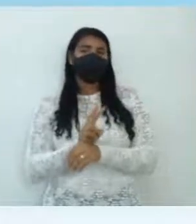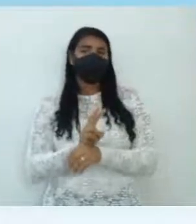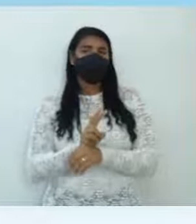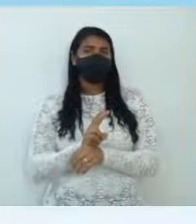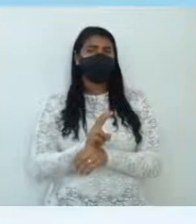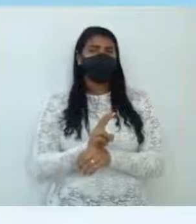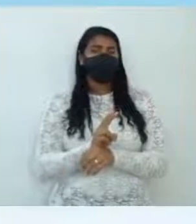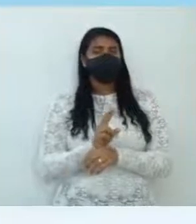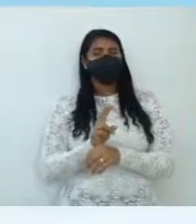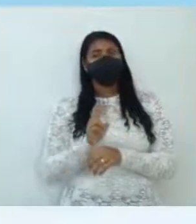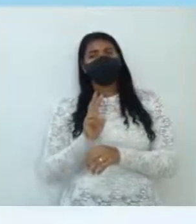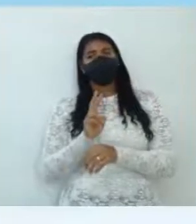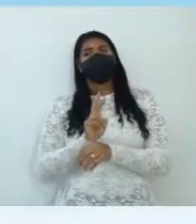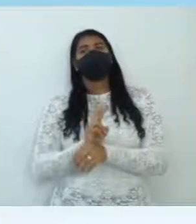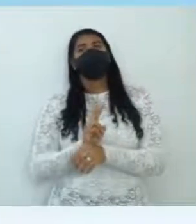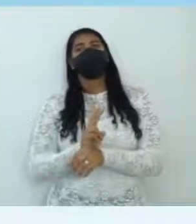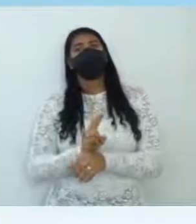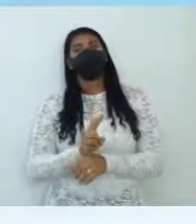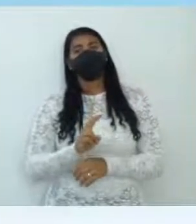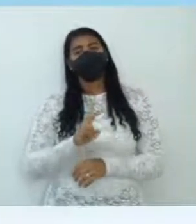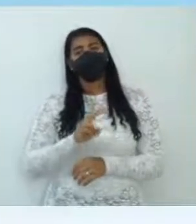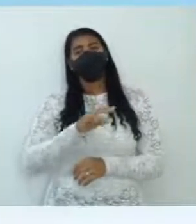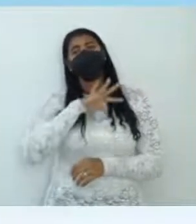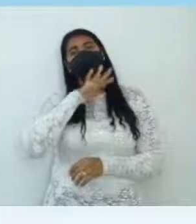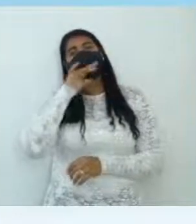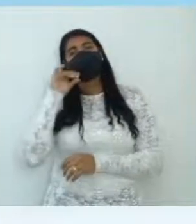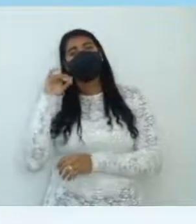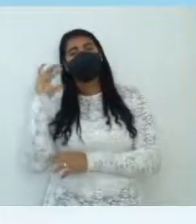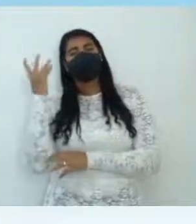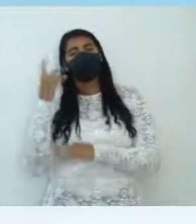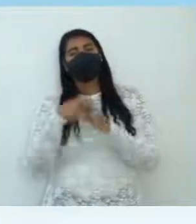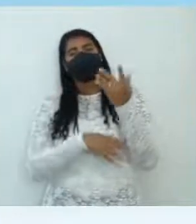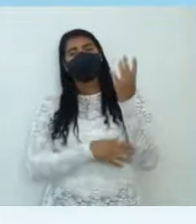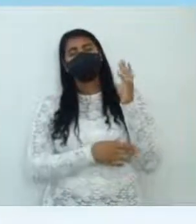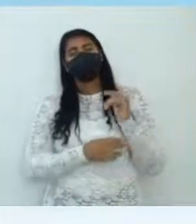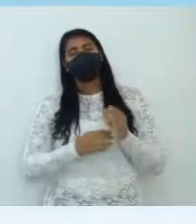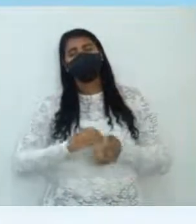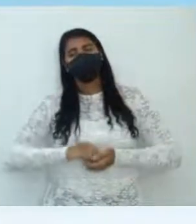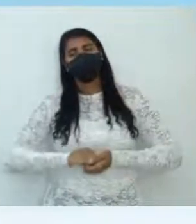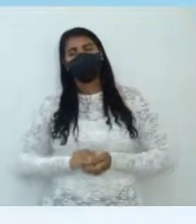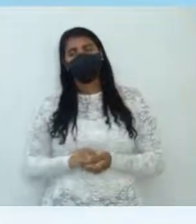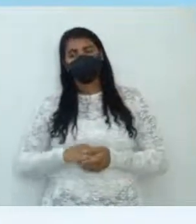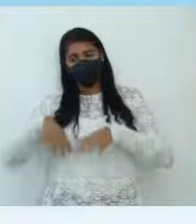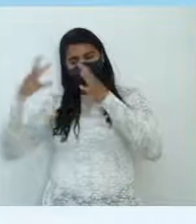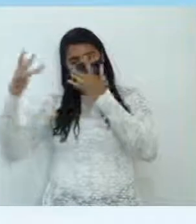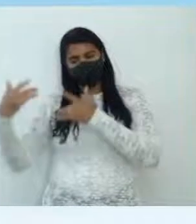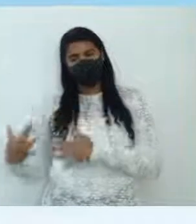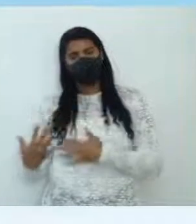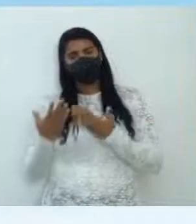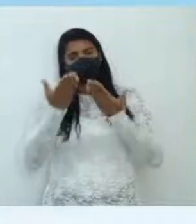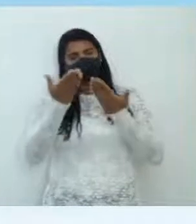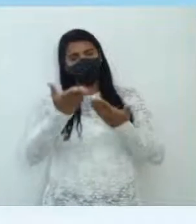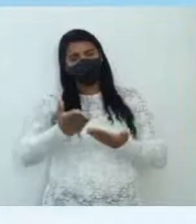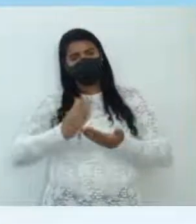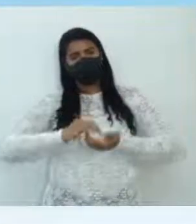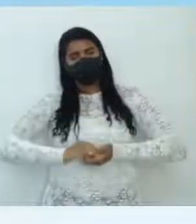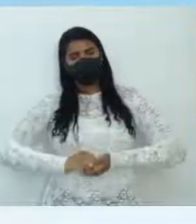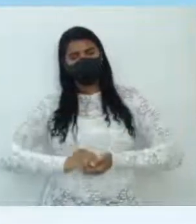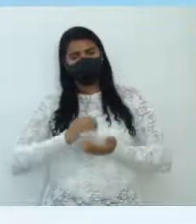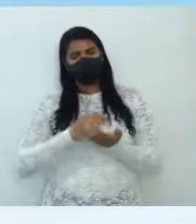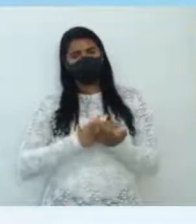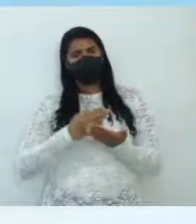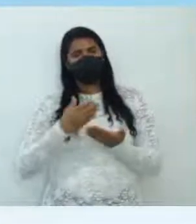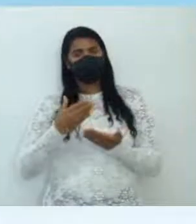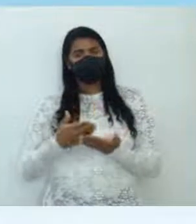a preservação dos ambientes naturais. Agora eu vou falar para vocês entre as